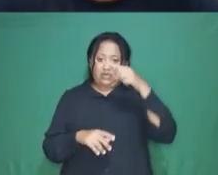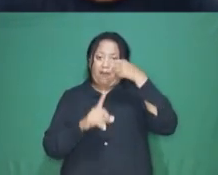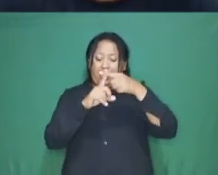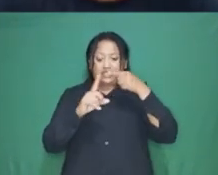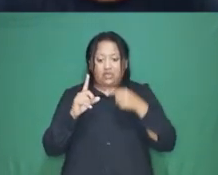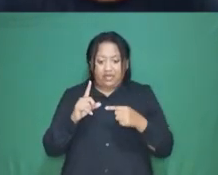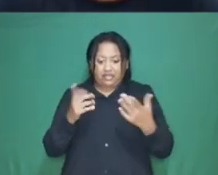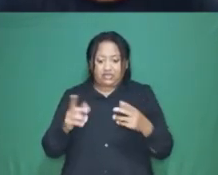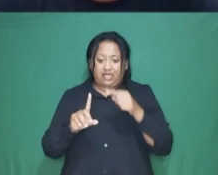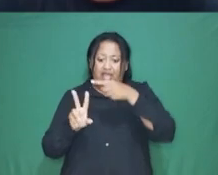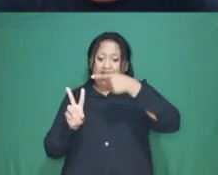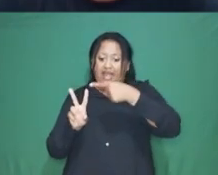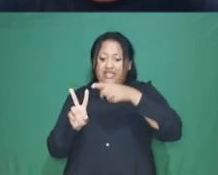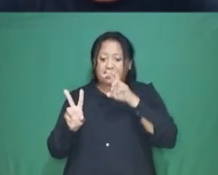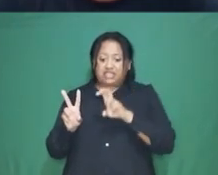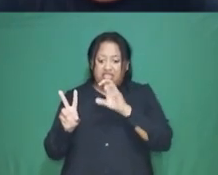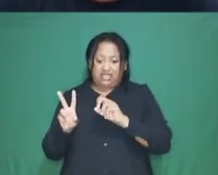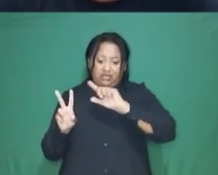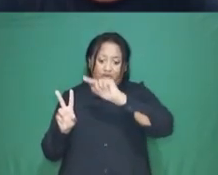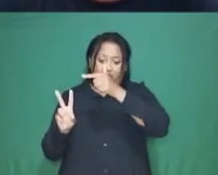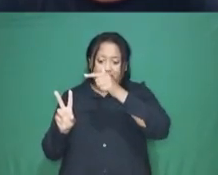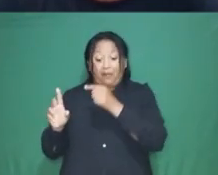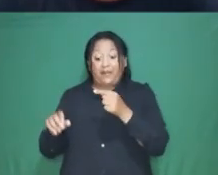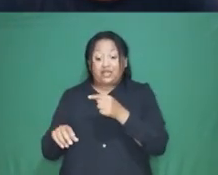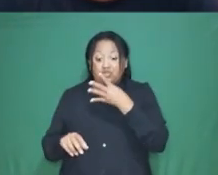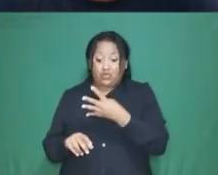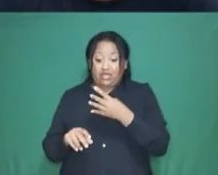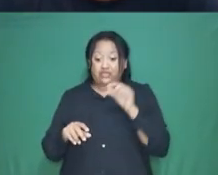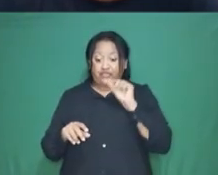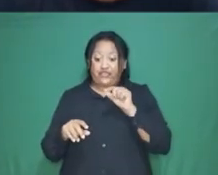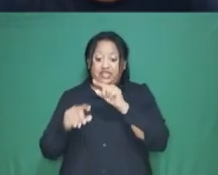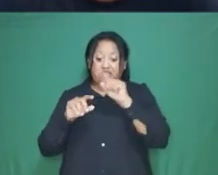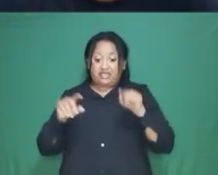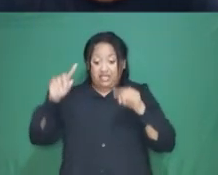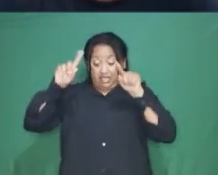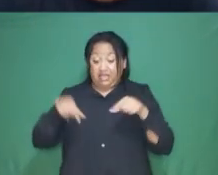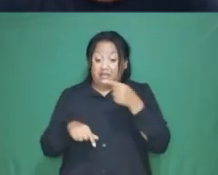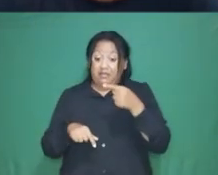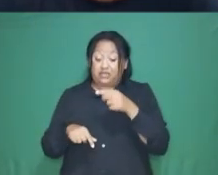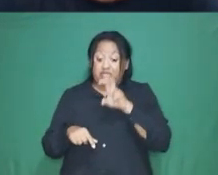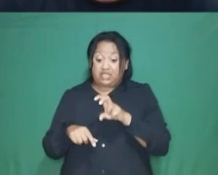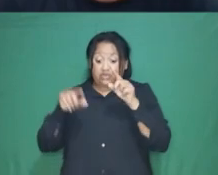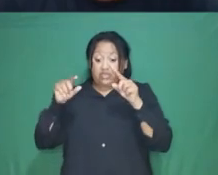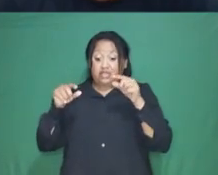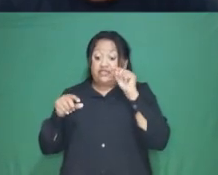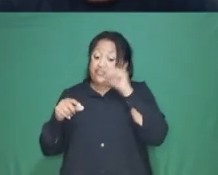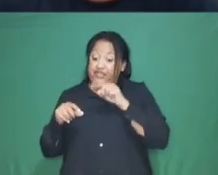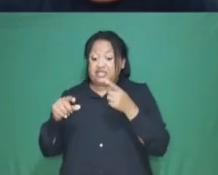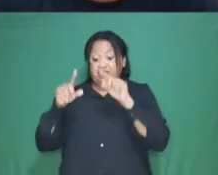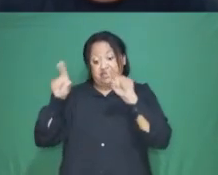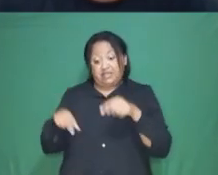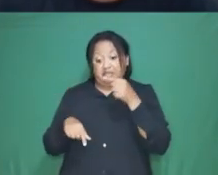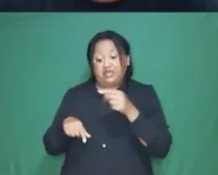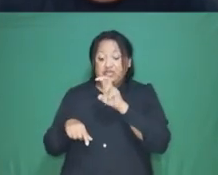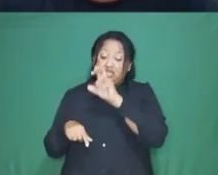de Delta onde Delta 500 ao quadrado menos 4 vezes a vezes c e o a dessa equação tá -5 você